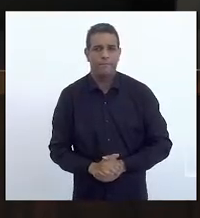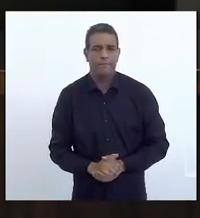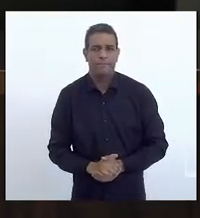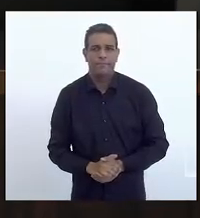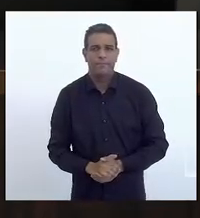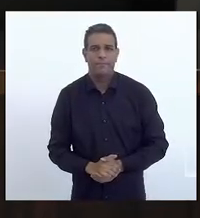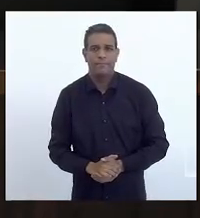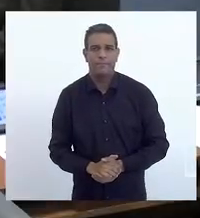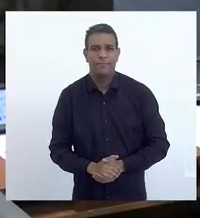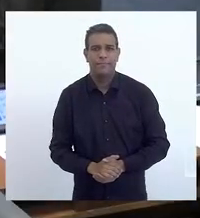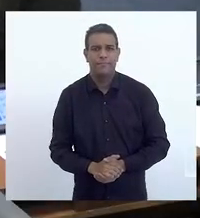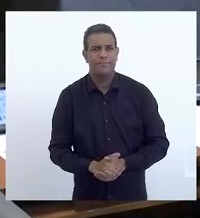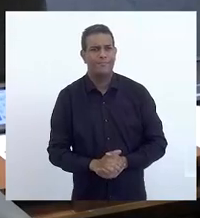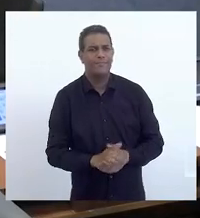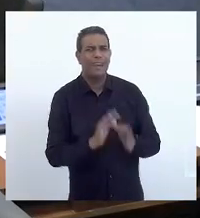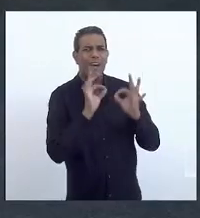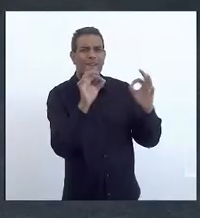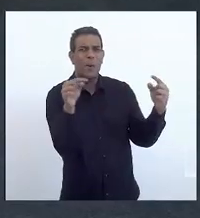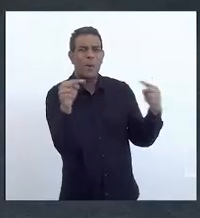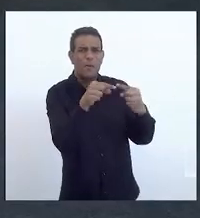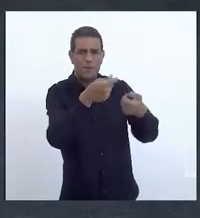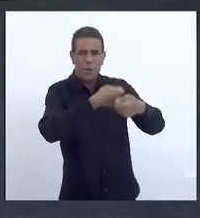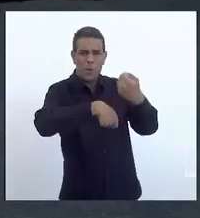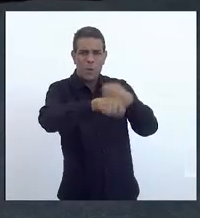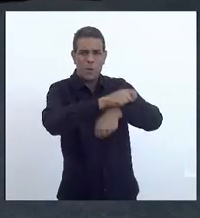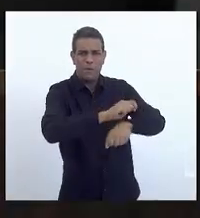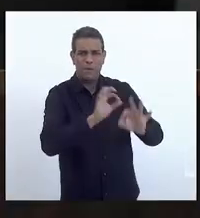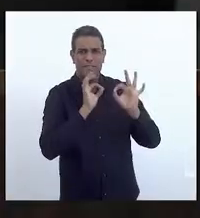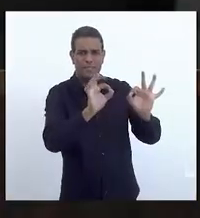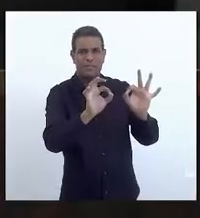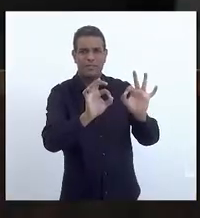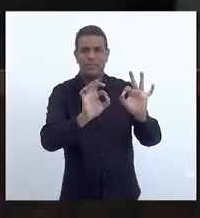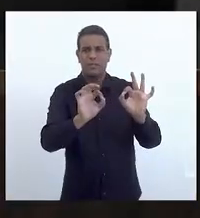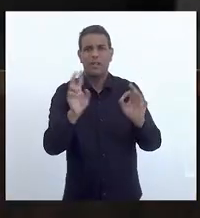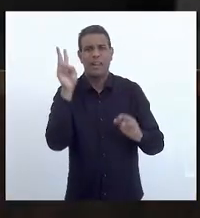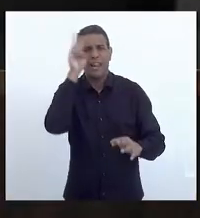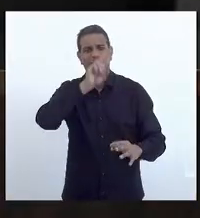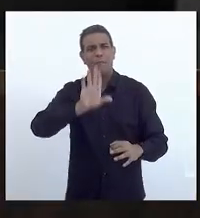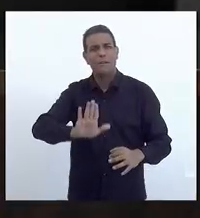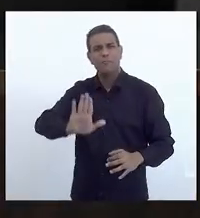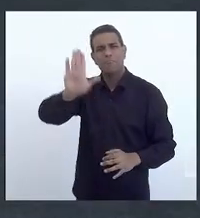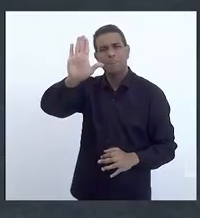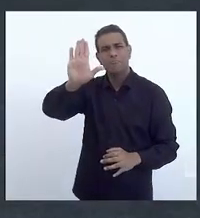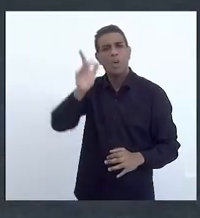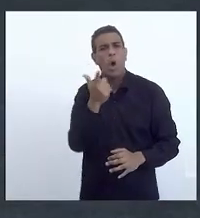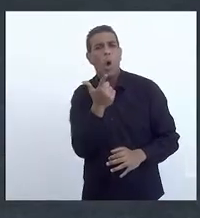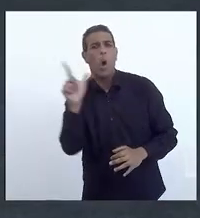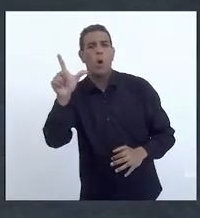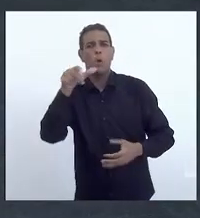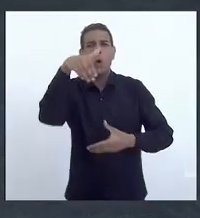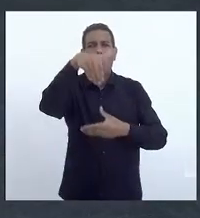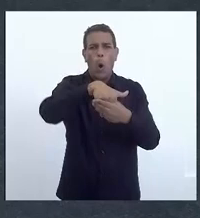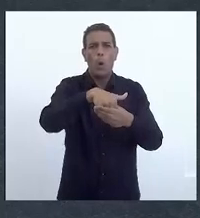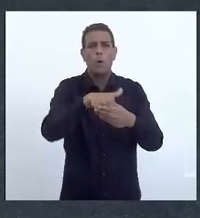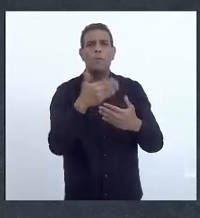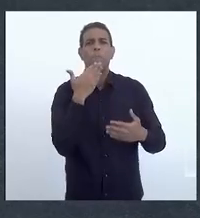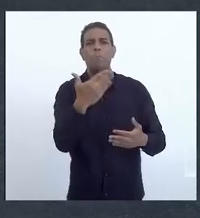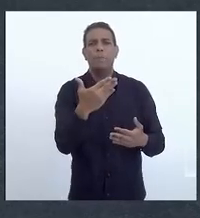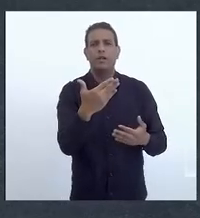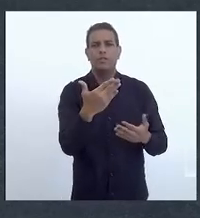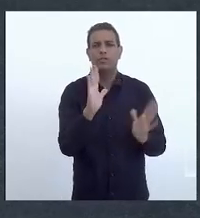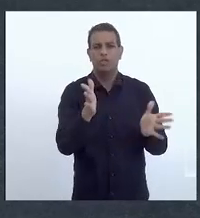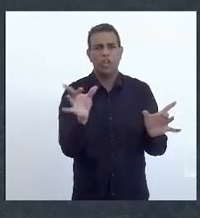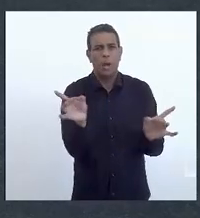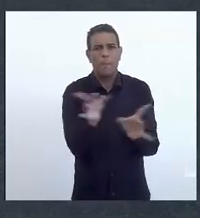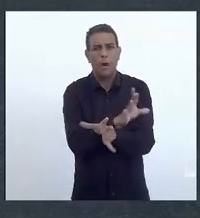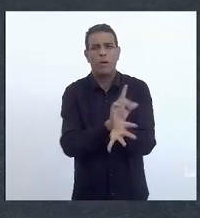Mas o parecer que eu dei antes foi pela economia, André? Vossa Excelência fez uma questão de ordem aí. Não, não, depois eu dei o parecer, a seu pedido.